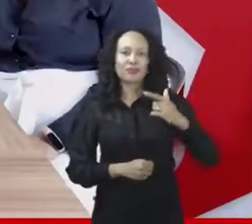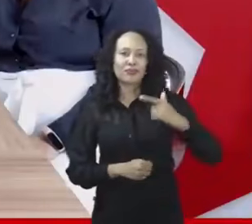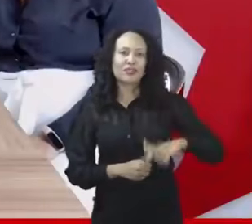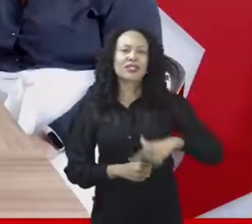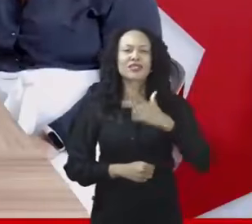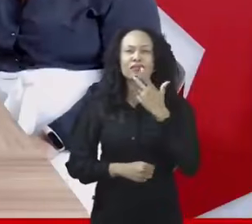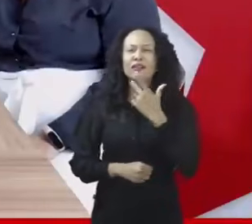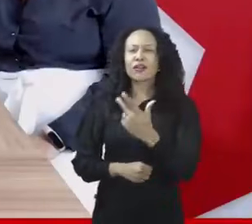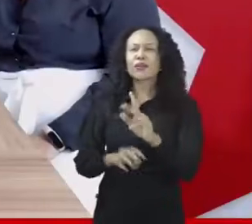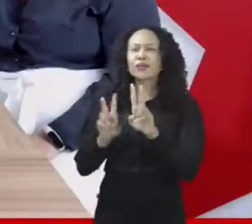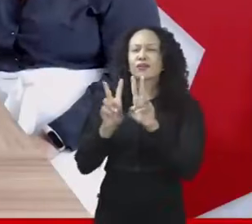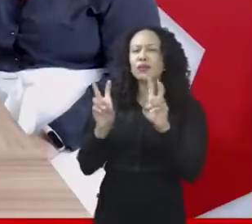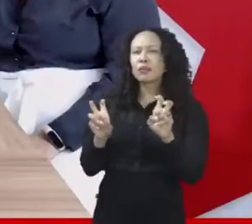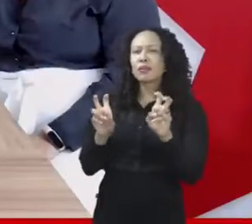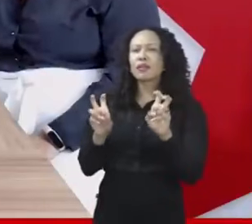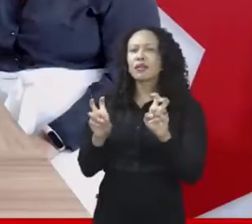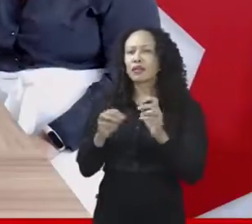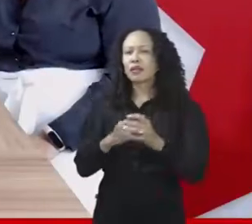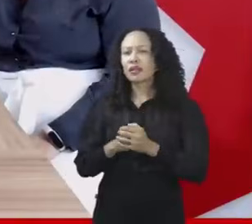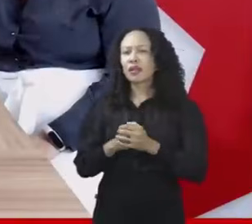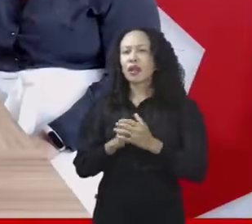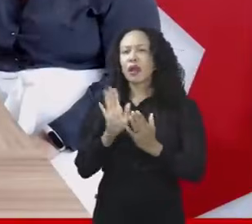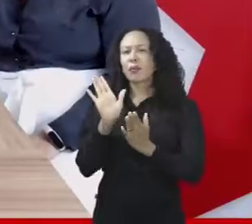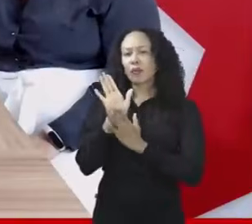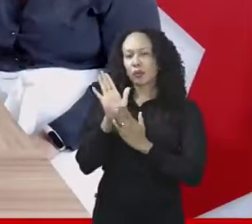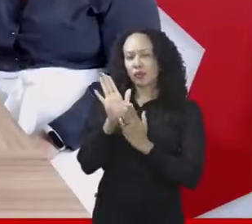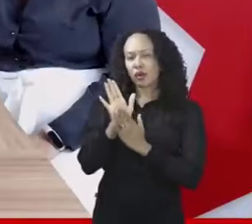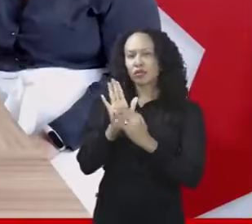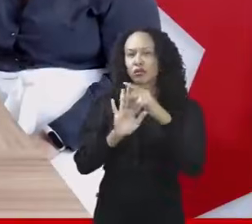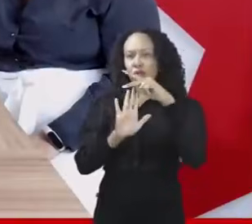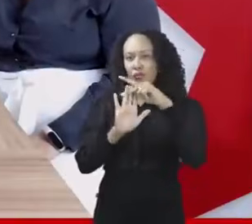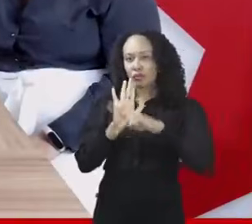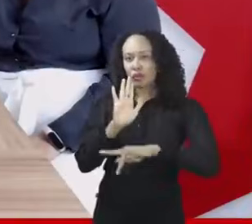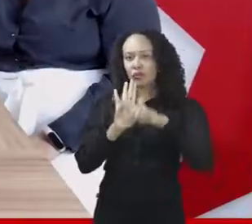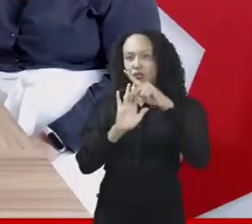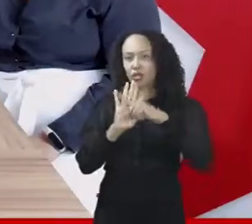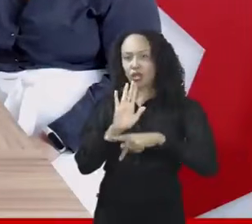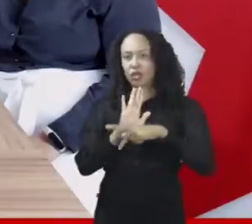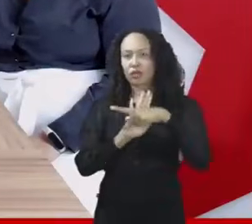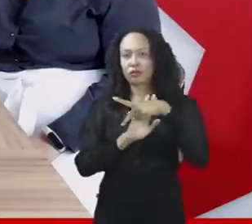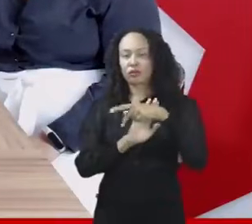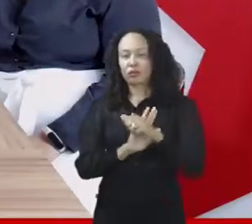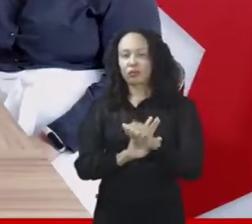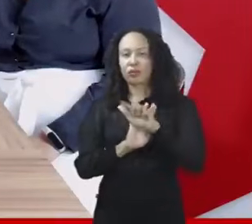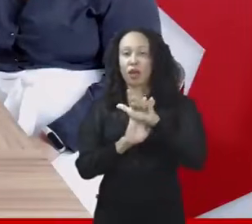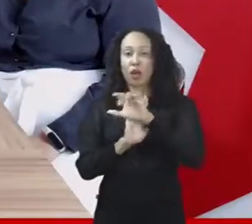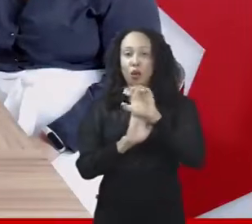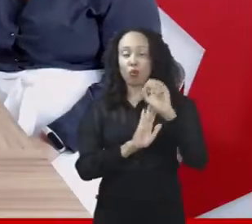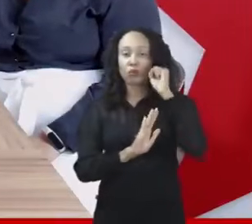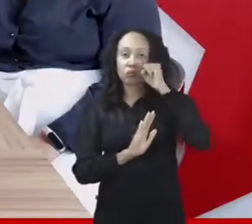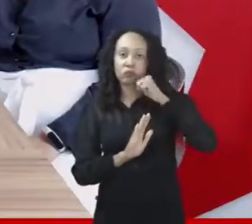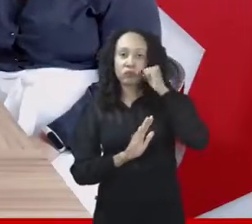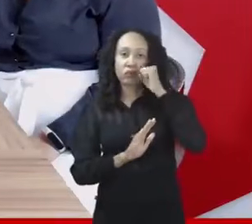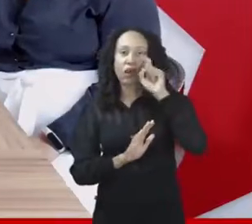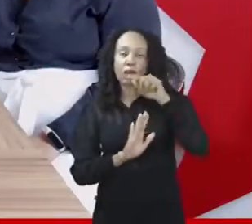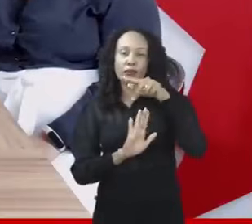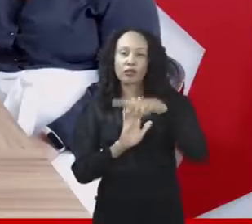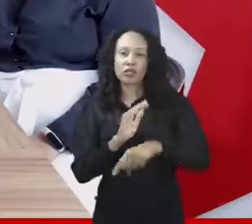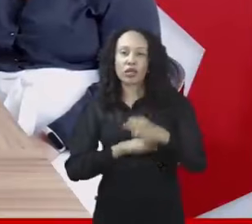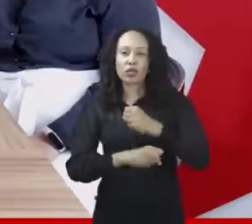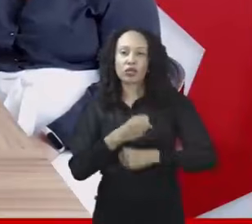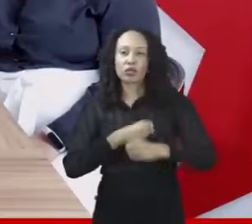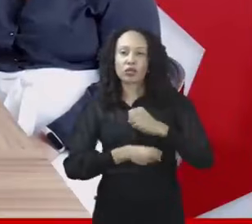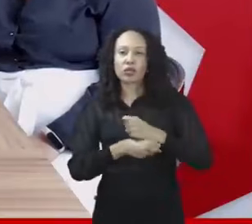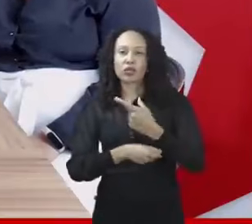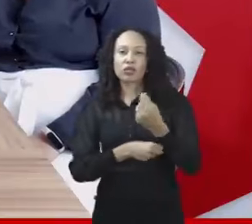sobre essa questão da proposta, do projeto do Paulo Paim, do nosso senador, que é um projeto de 2015, né? Como